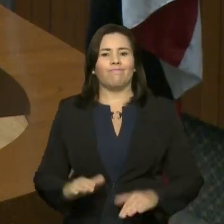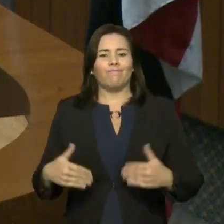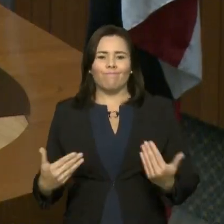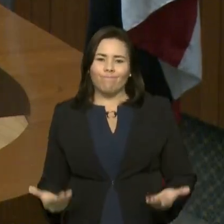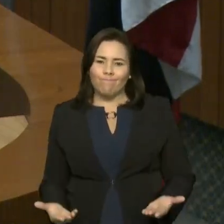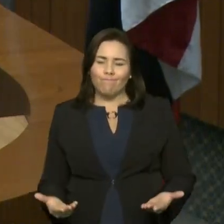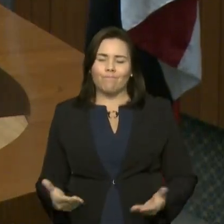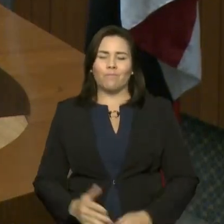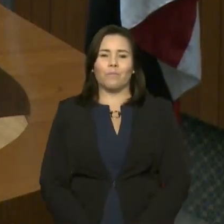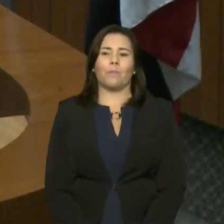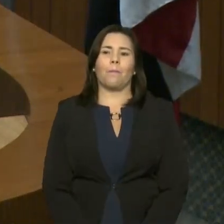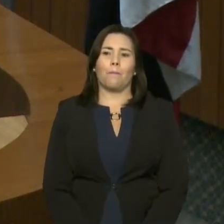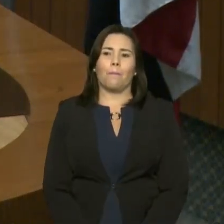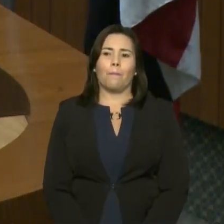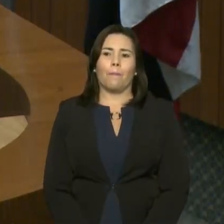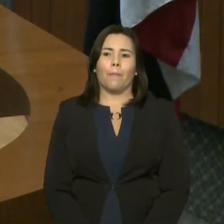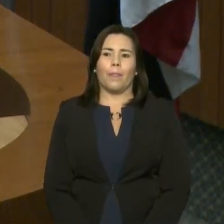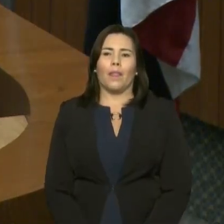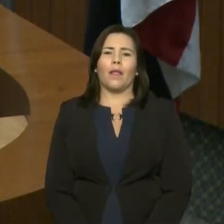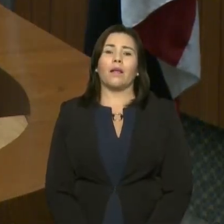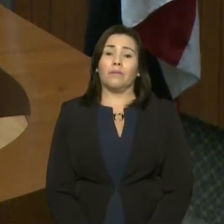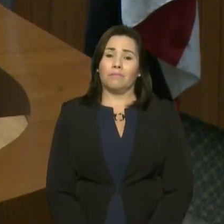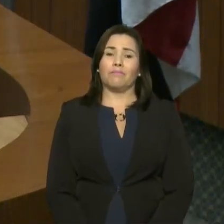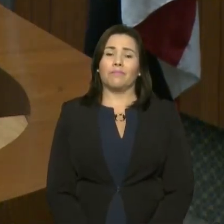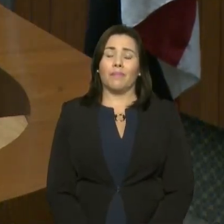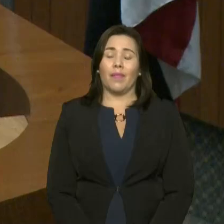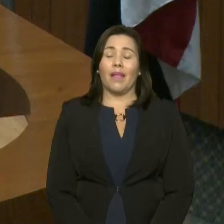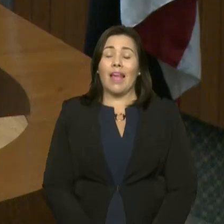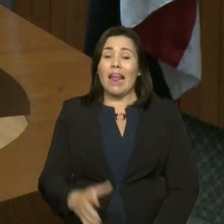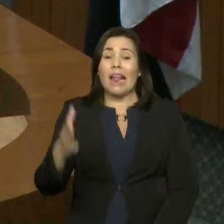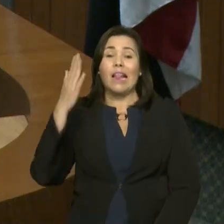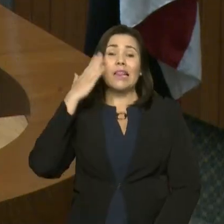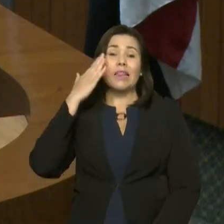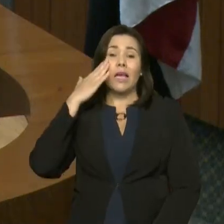estado do Maranhão. Então, registrem isso, tá? Quem deveria